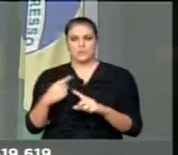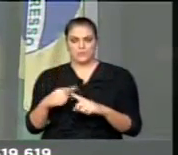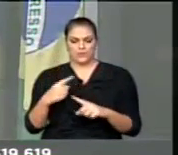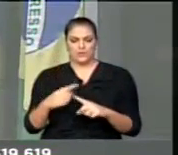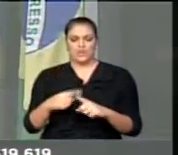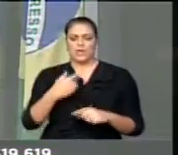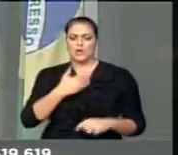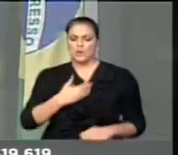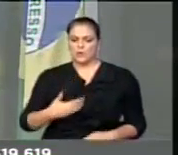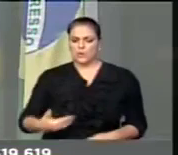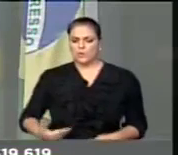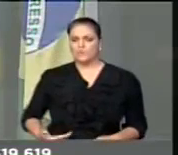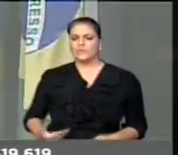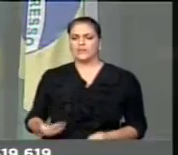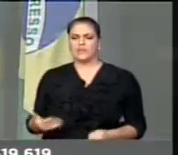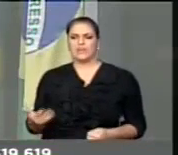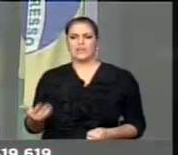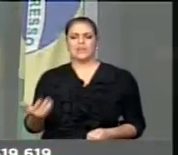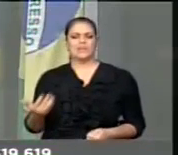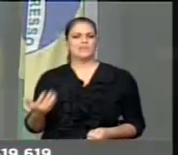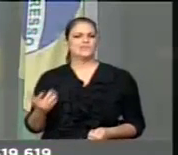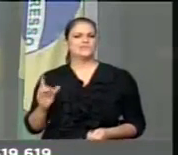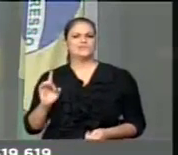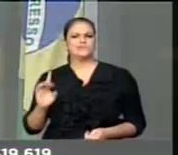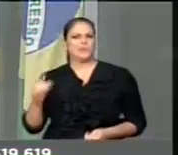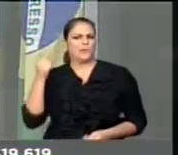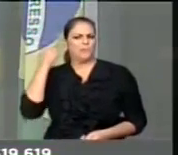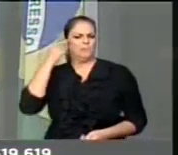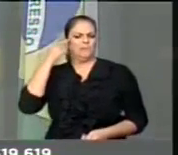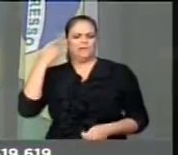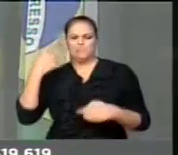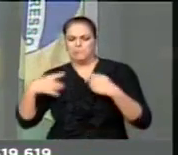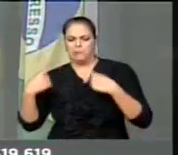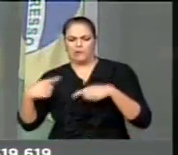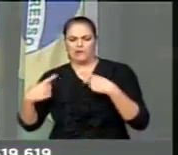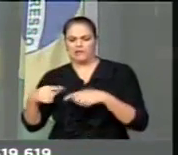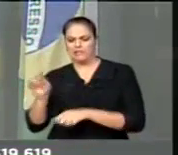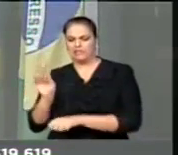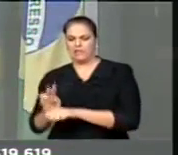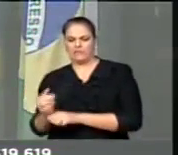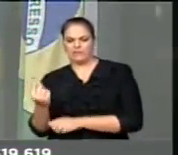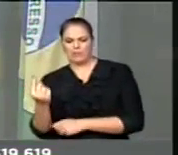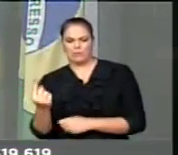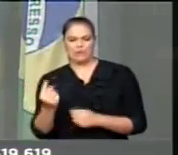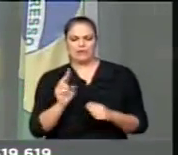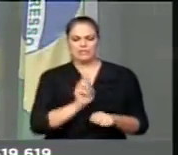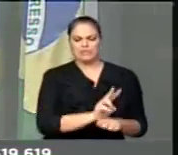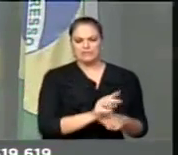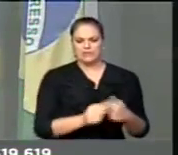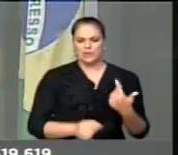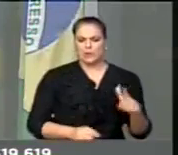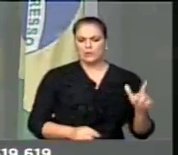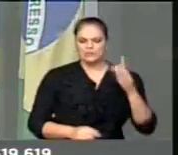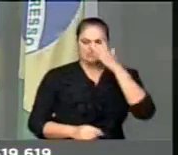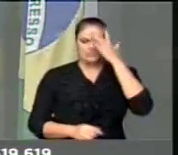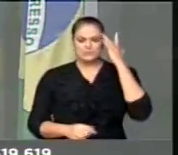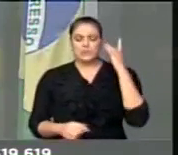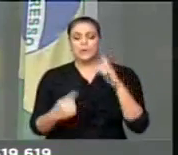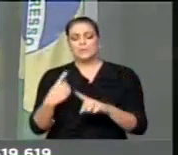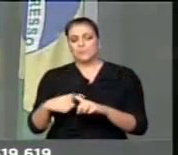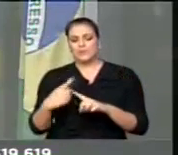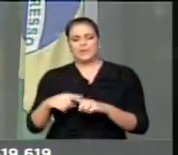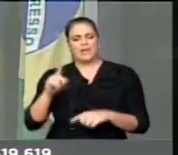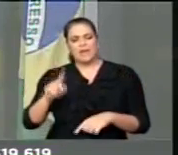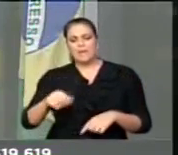está muito preocupado em defender A, B ou C, está muito preocupado em tirar o país da crise política